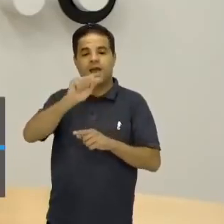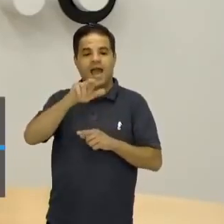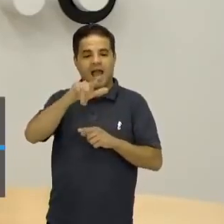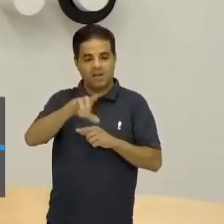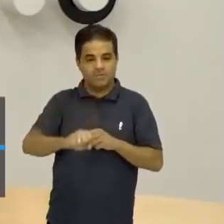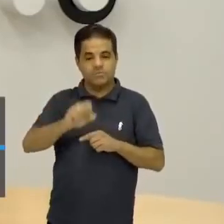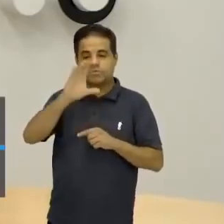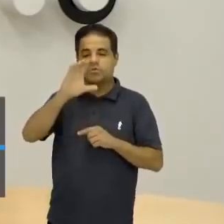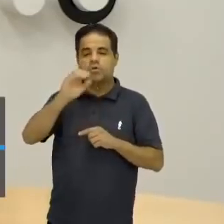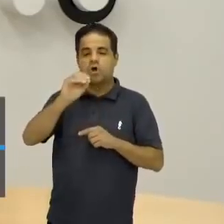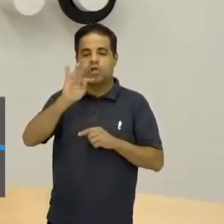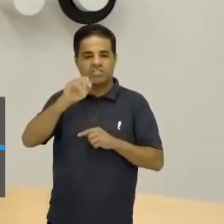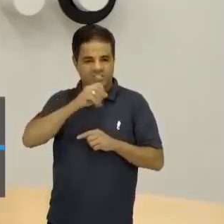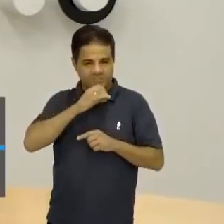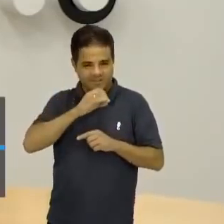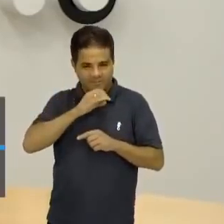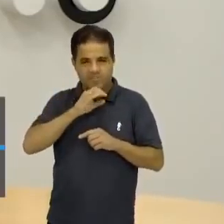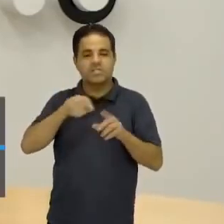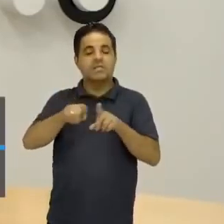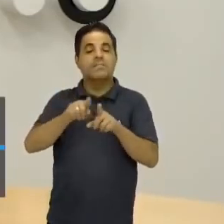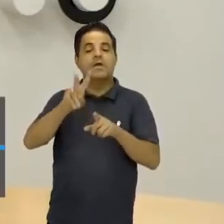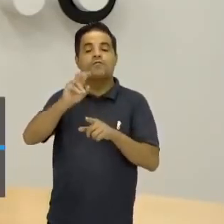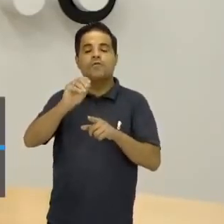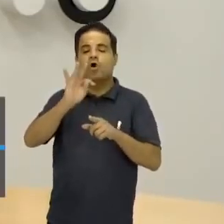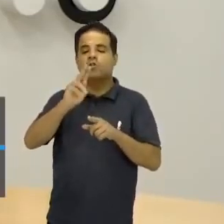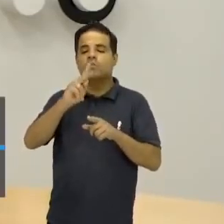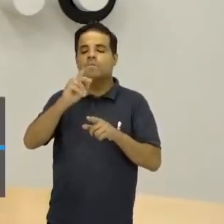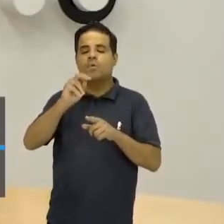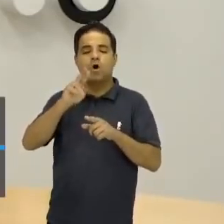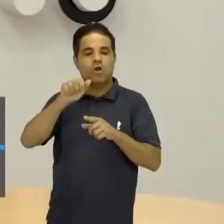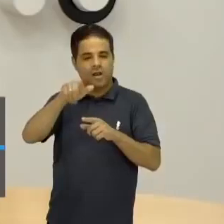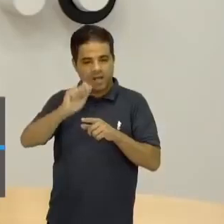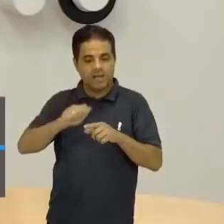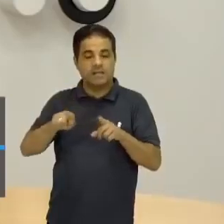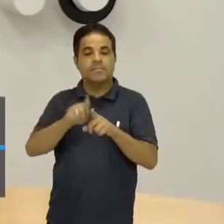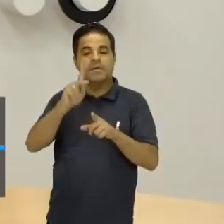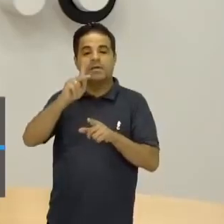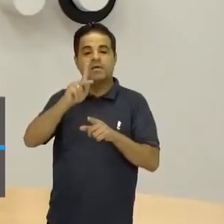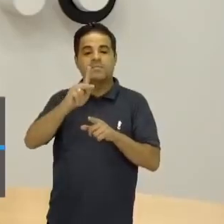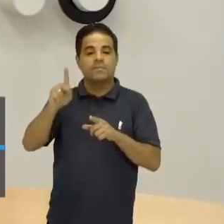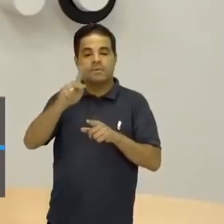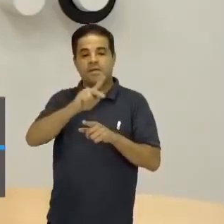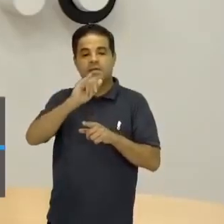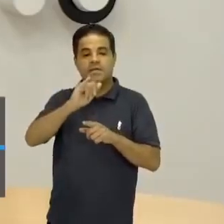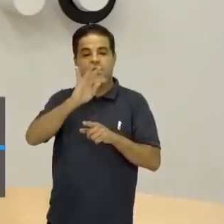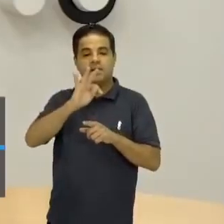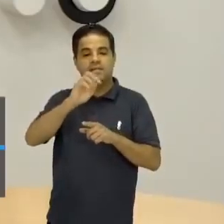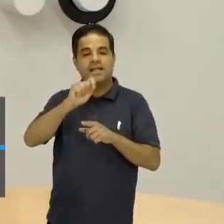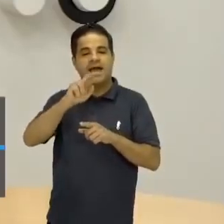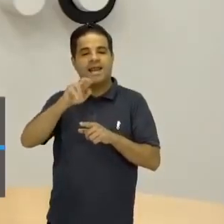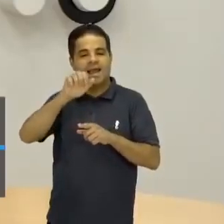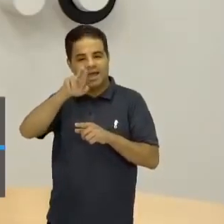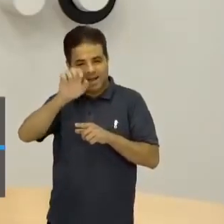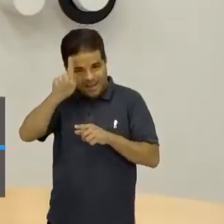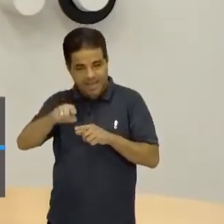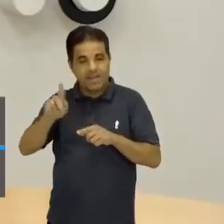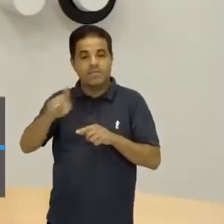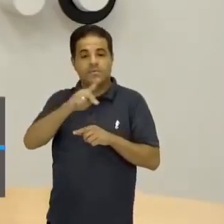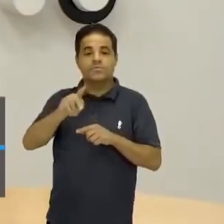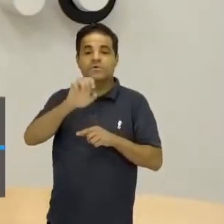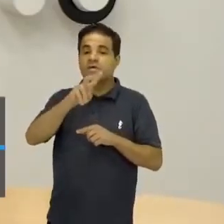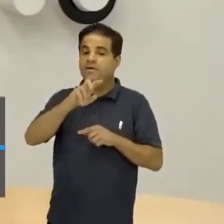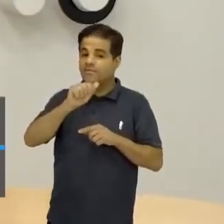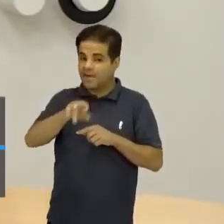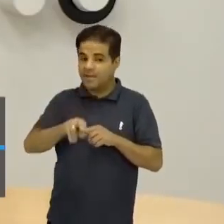de Cotia, do professor Alberto de Votuporanga, da professora Luciane de Itararé e do professor Ivair aqui